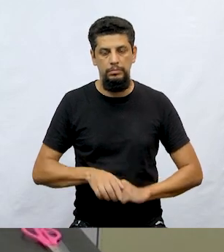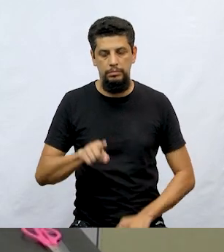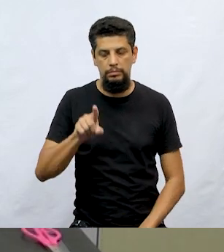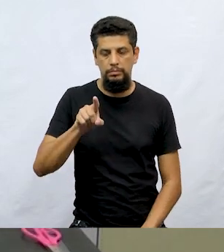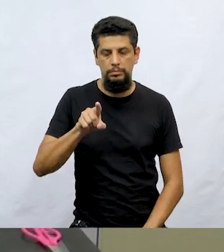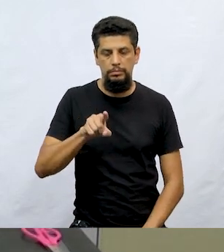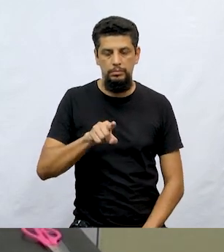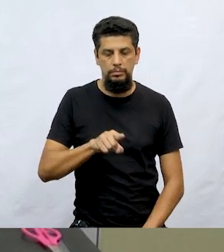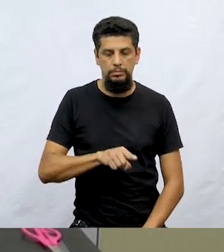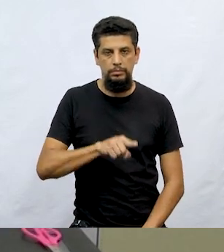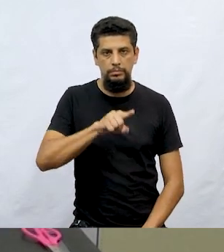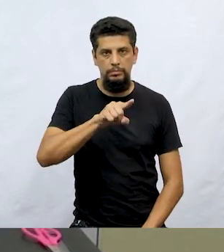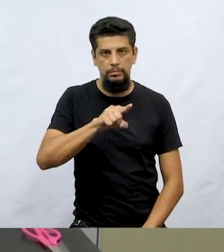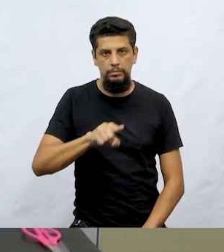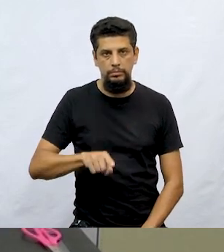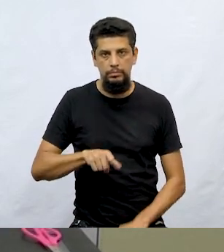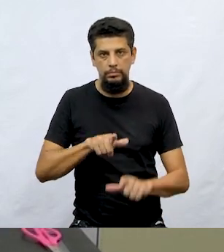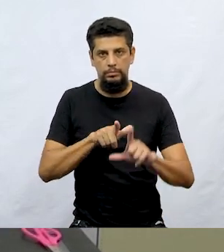prof?